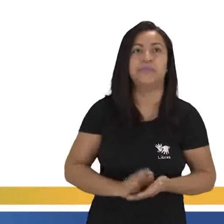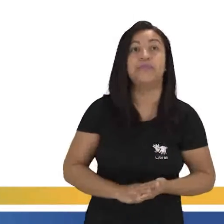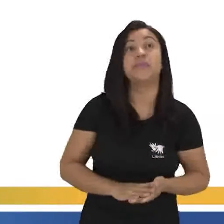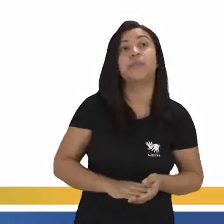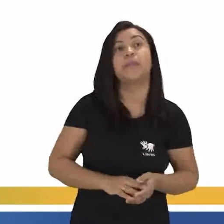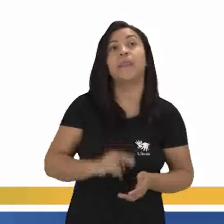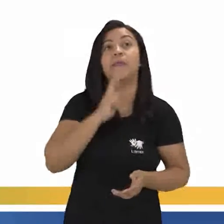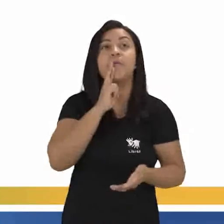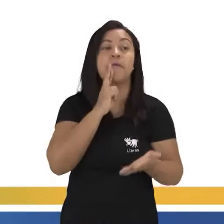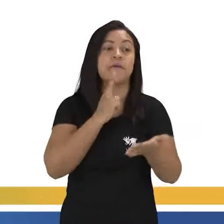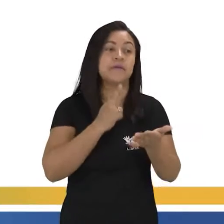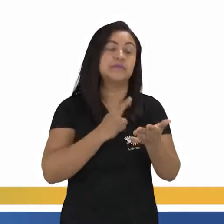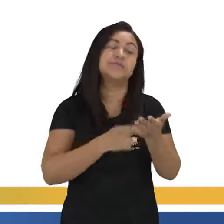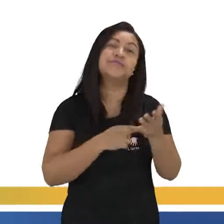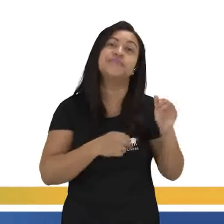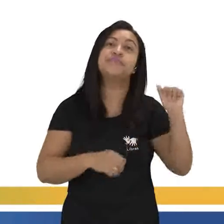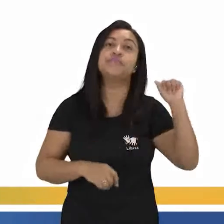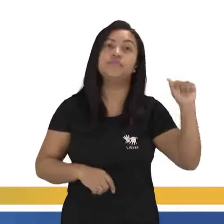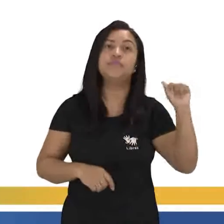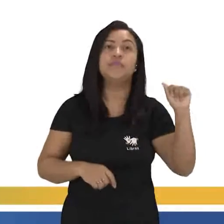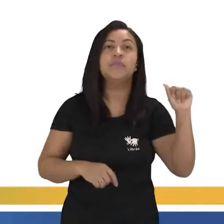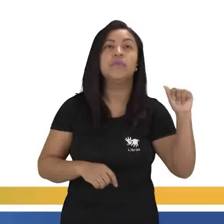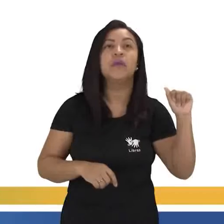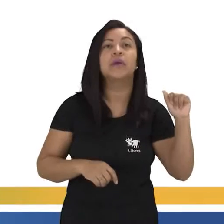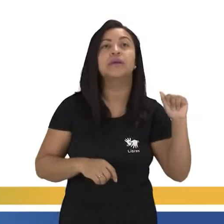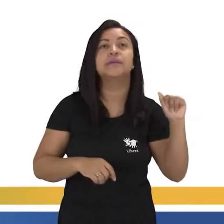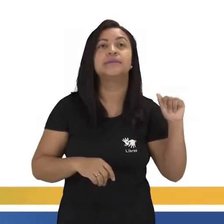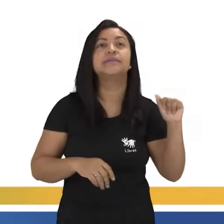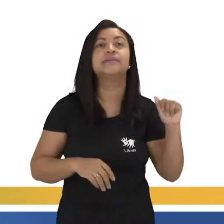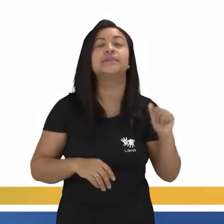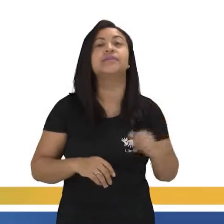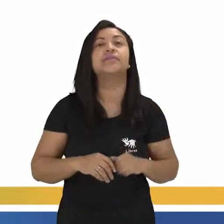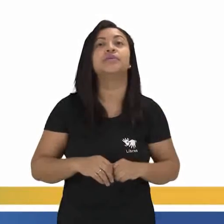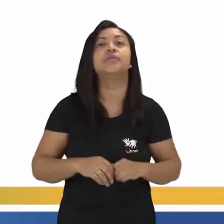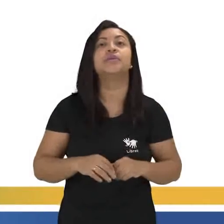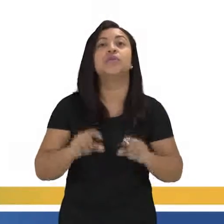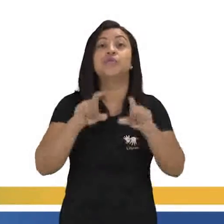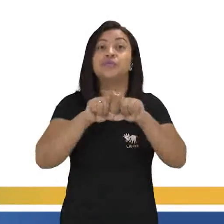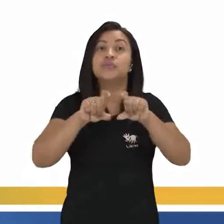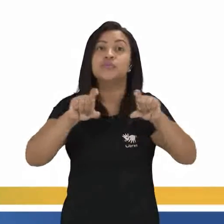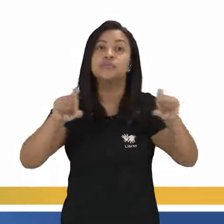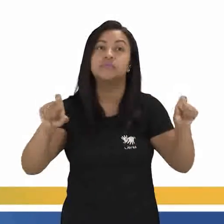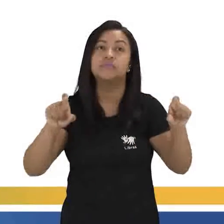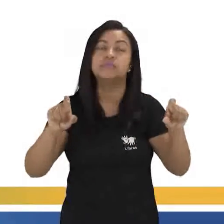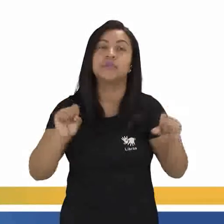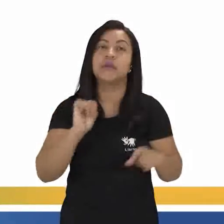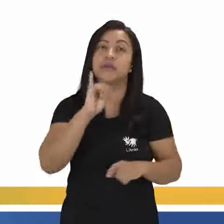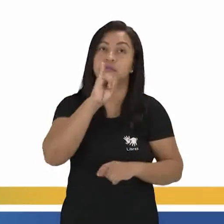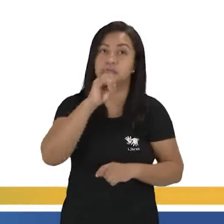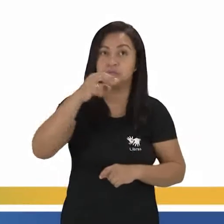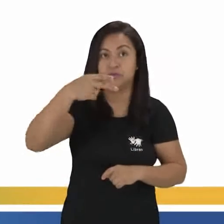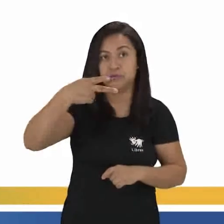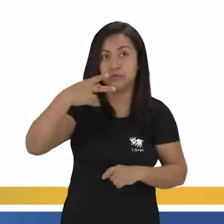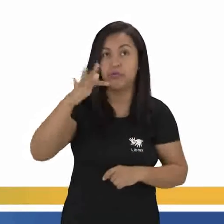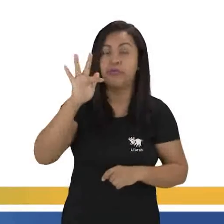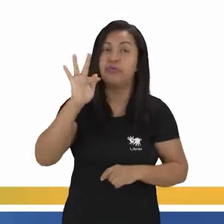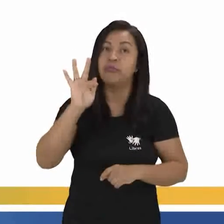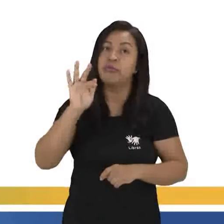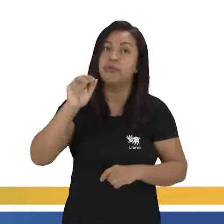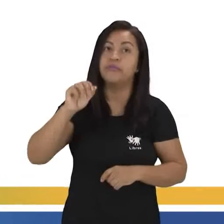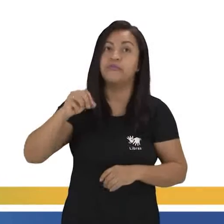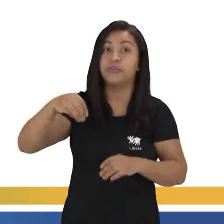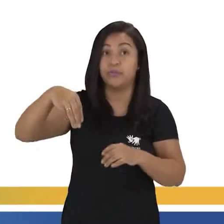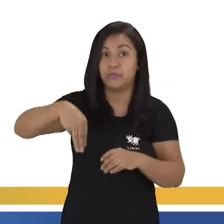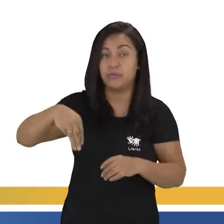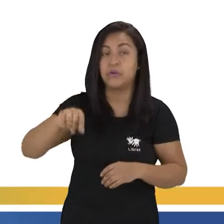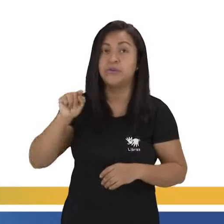letra A. Para calcular o módulo do impulso exercido sobre a bola, usaremos a seguinte equação. impulso é igual a força vezes a variação do